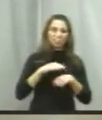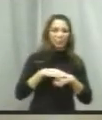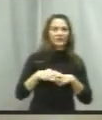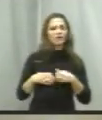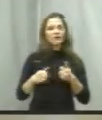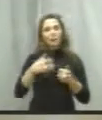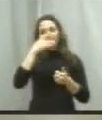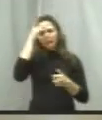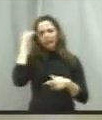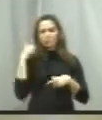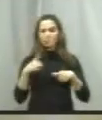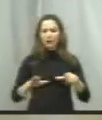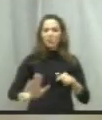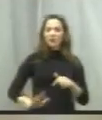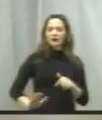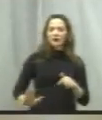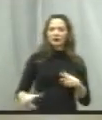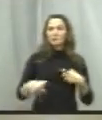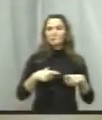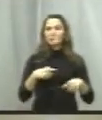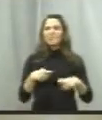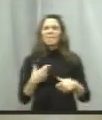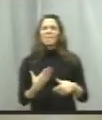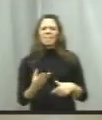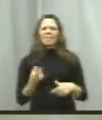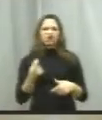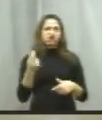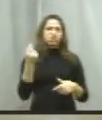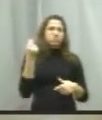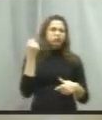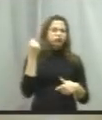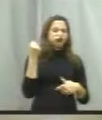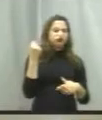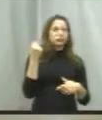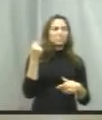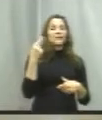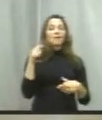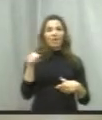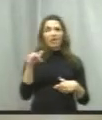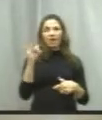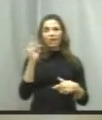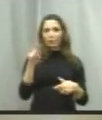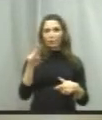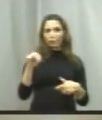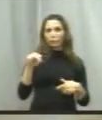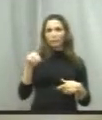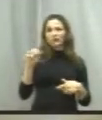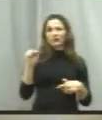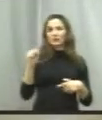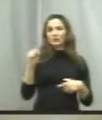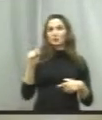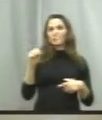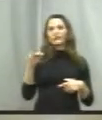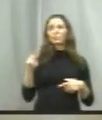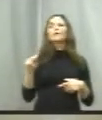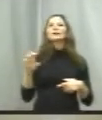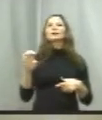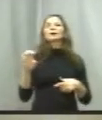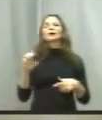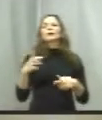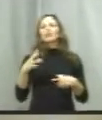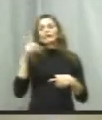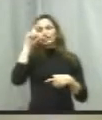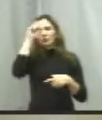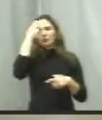crianças. Eu trabalhei muito tempo na Fundo de Esporte também. Eu sei como é difícil a gente sobreviver do esporte hoje em dia.